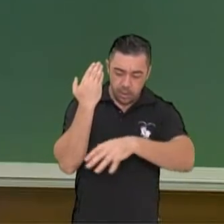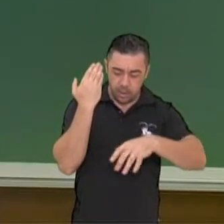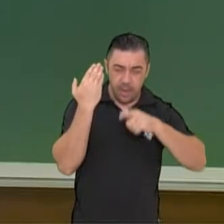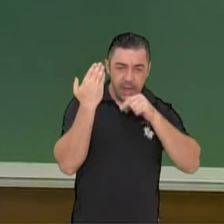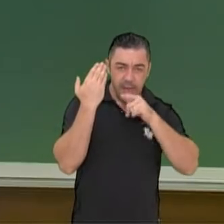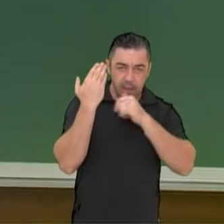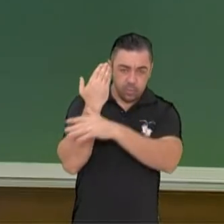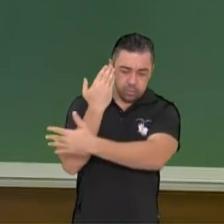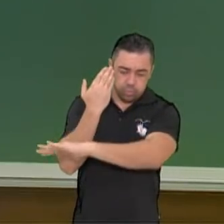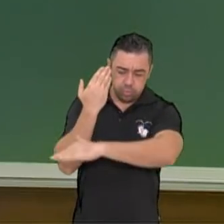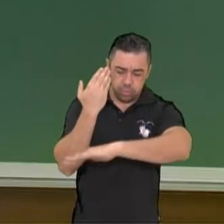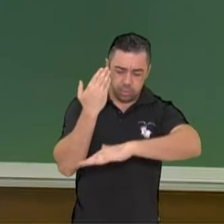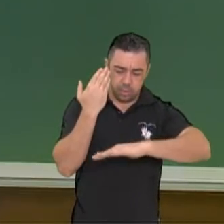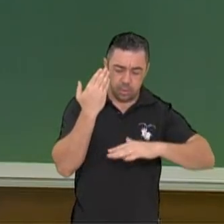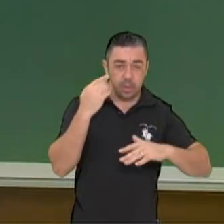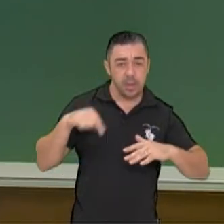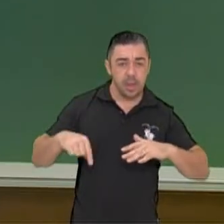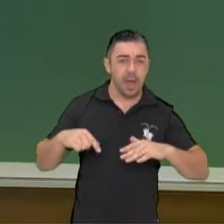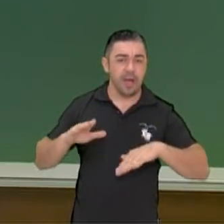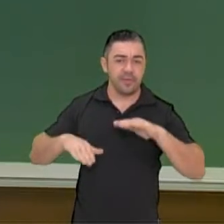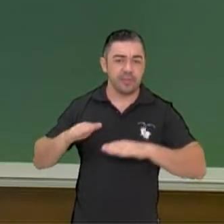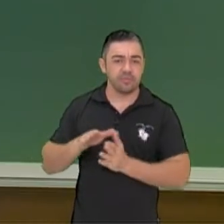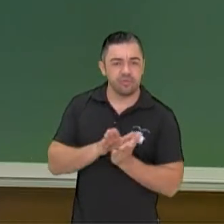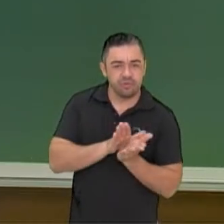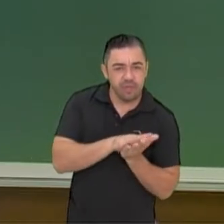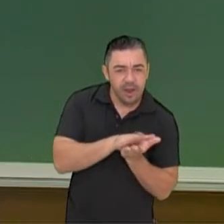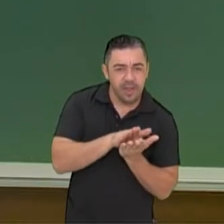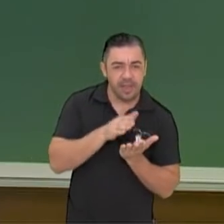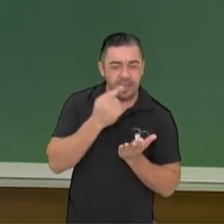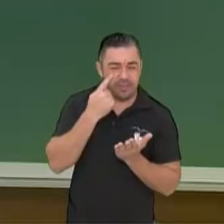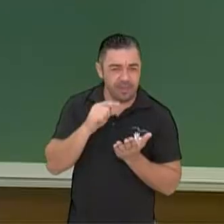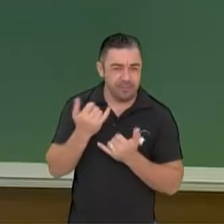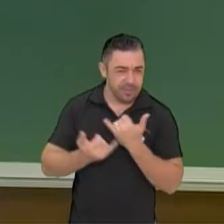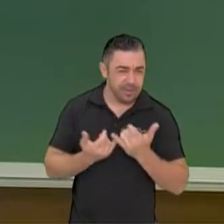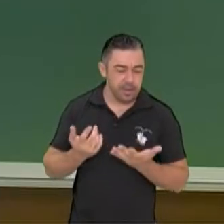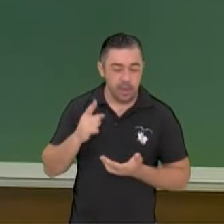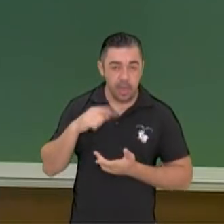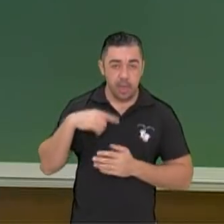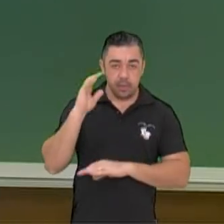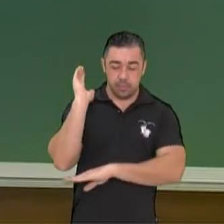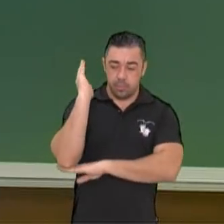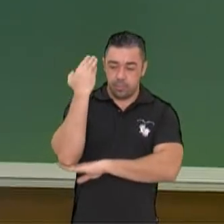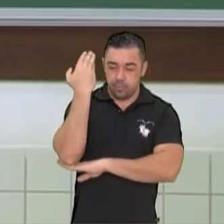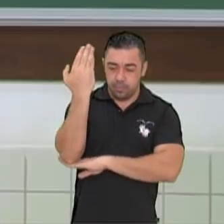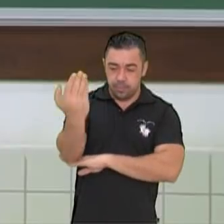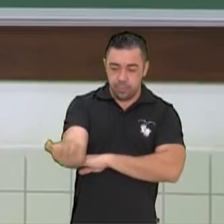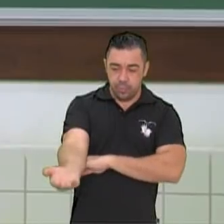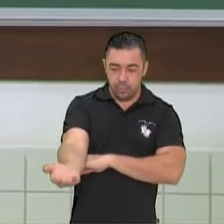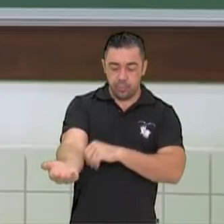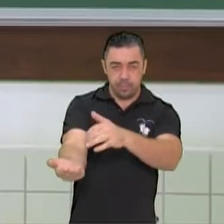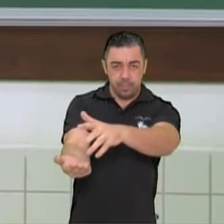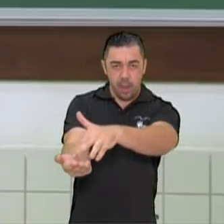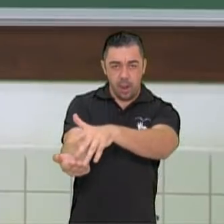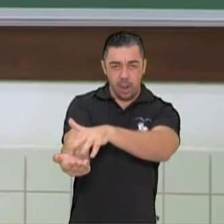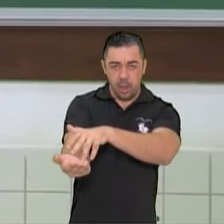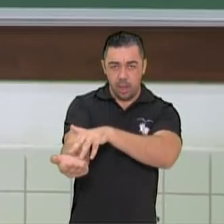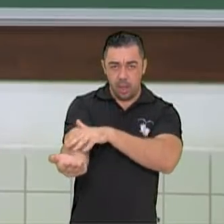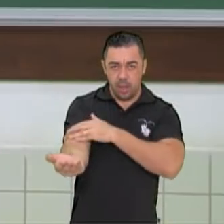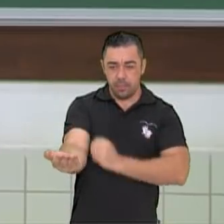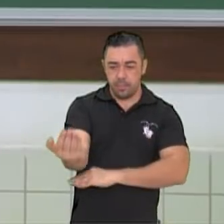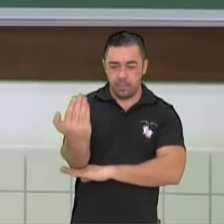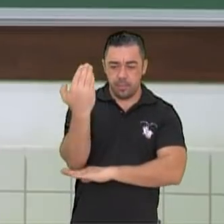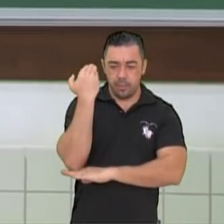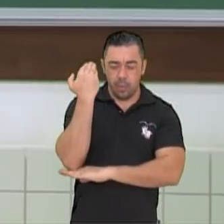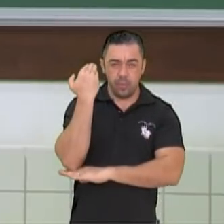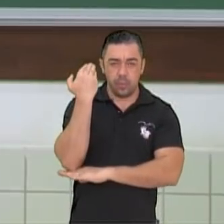mas em geral é uma espécie de um rio cercando o castelo, e por isso aquela famosa ponte, né, a famosa ponte do feudo, que ela